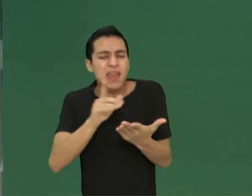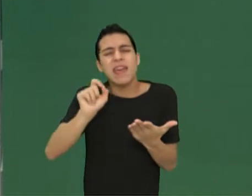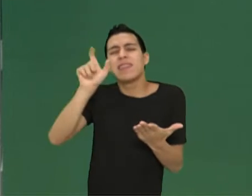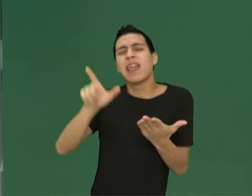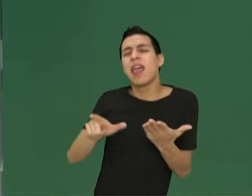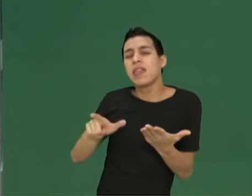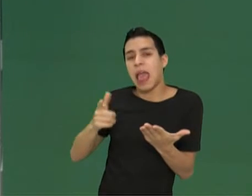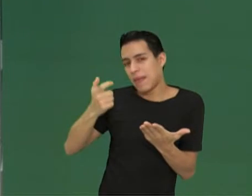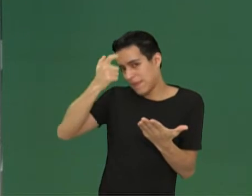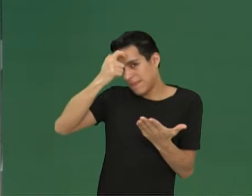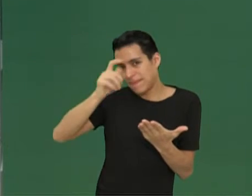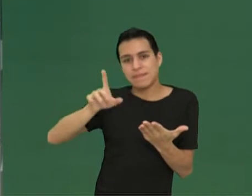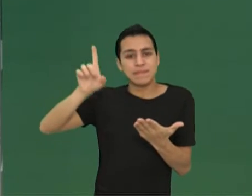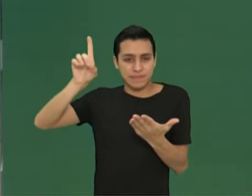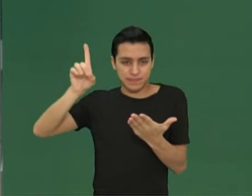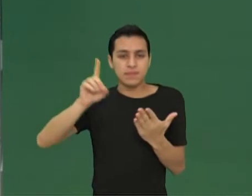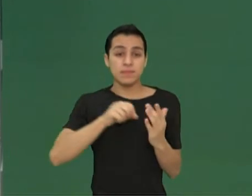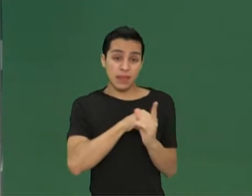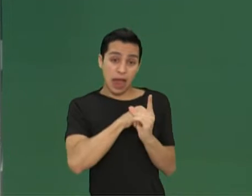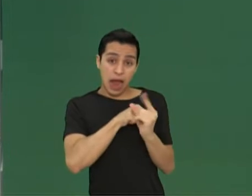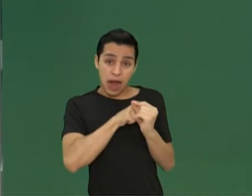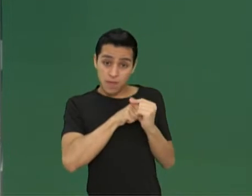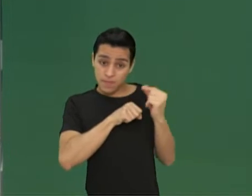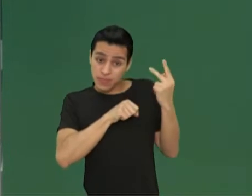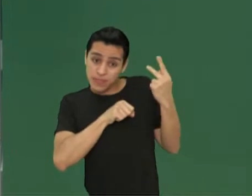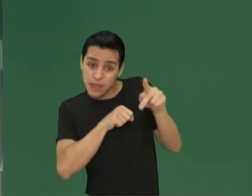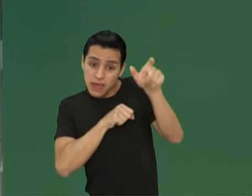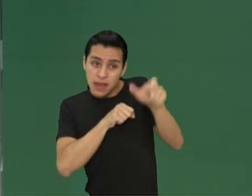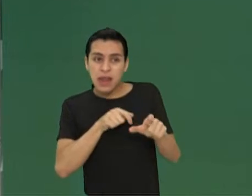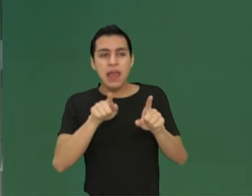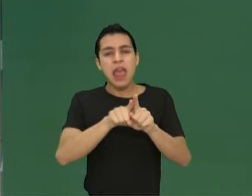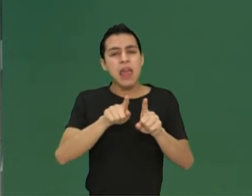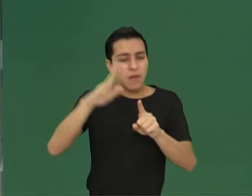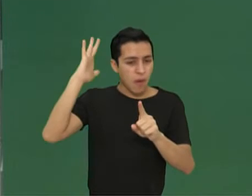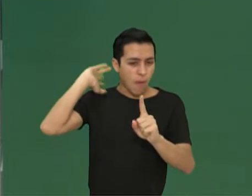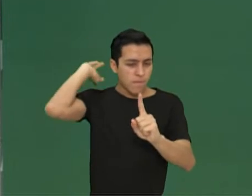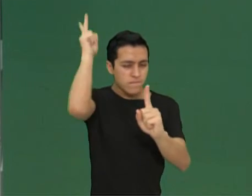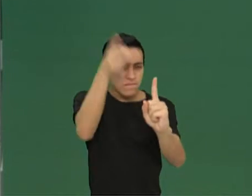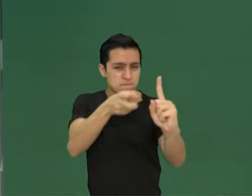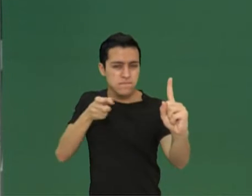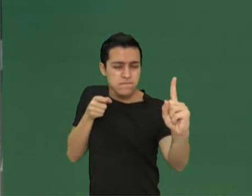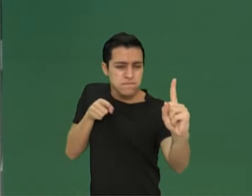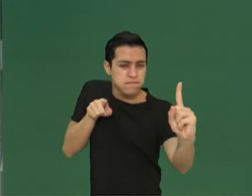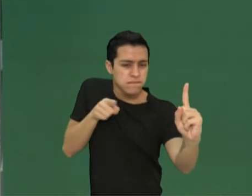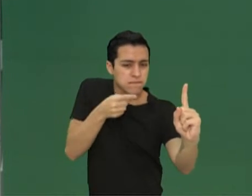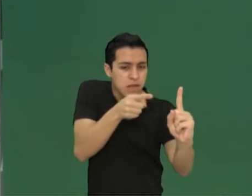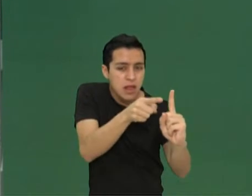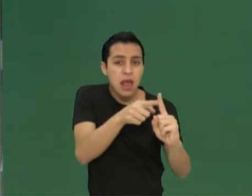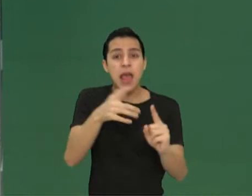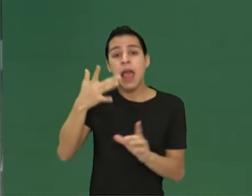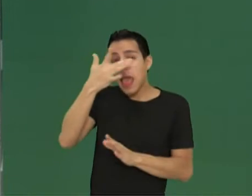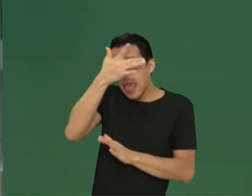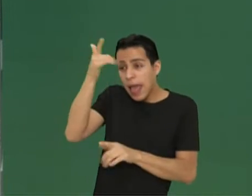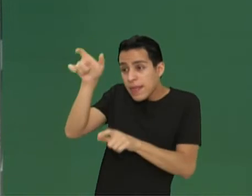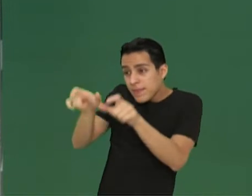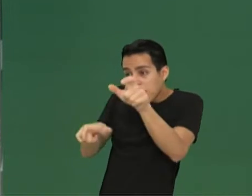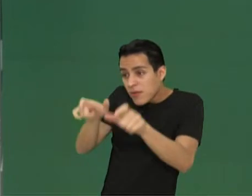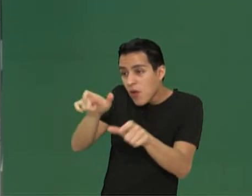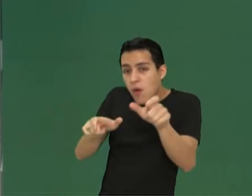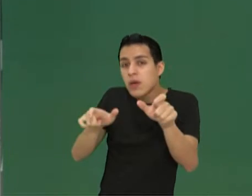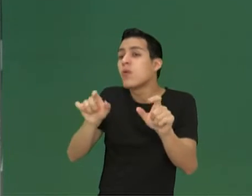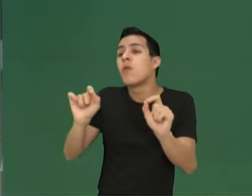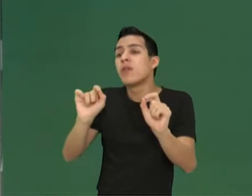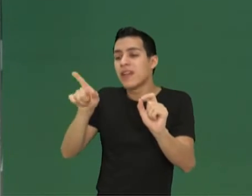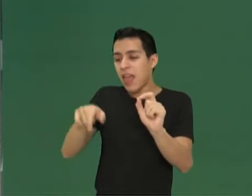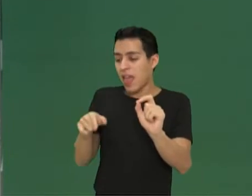poderia ser Deus. Né? O argumento que o Tomás de Aquino dá é como um arqueiro que lança uma flecha. Os seres que existem nesse mundo são a flecha,